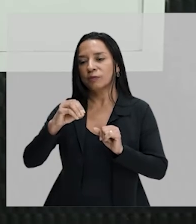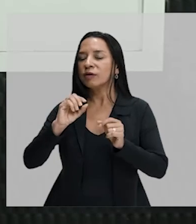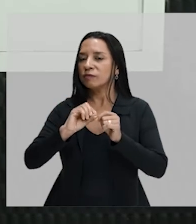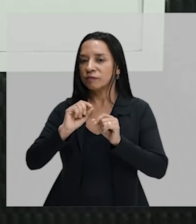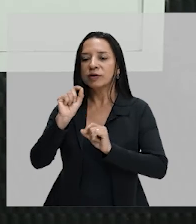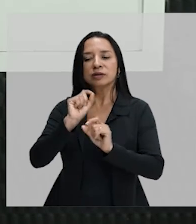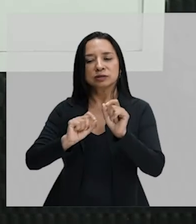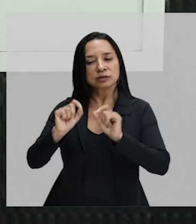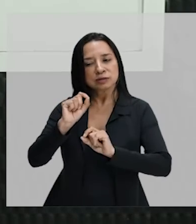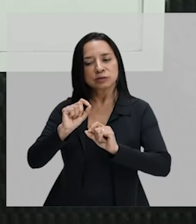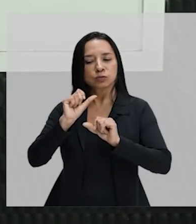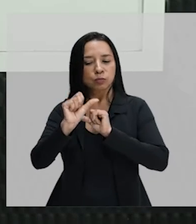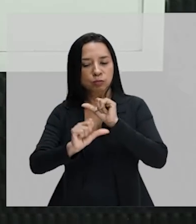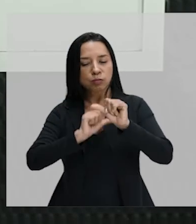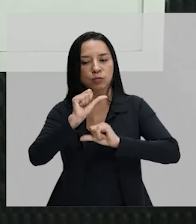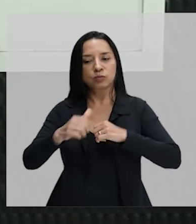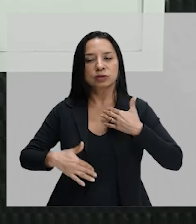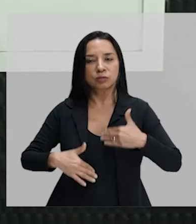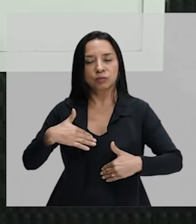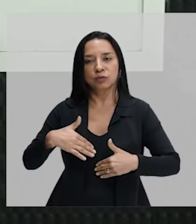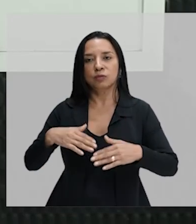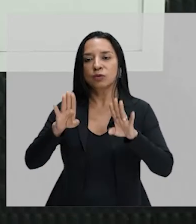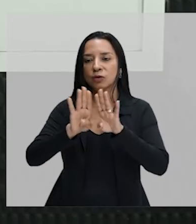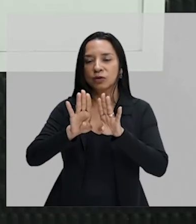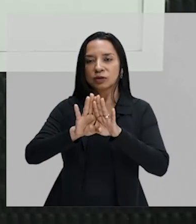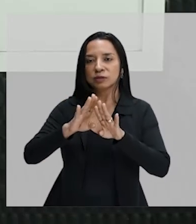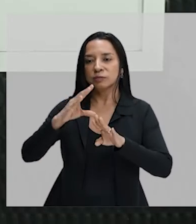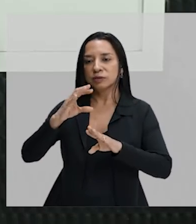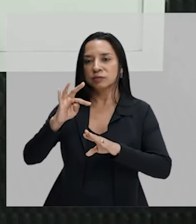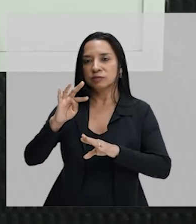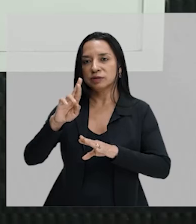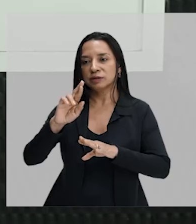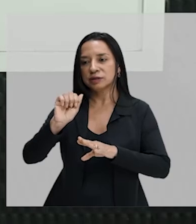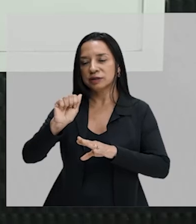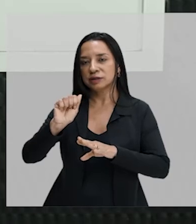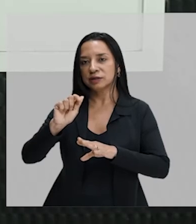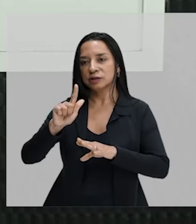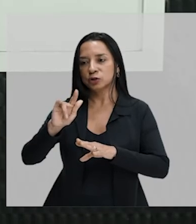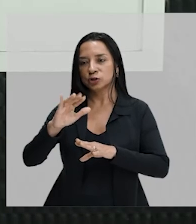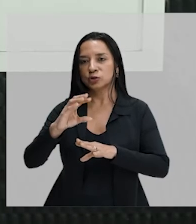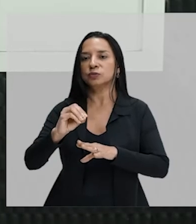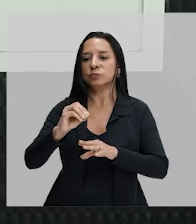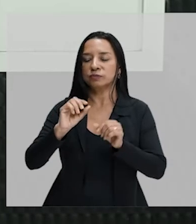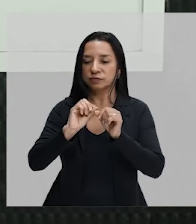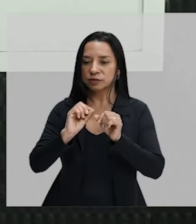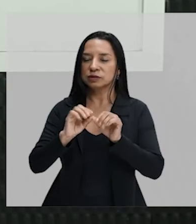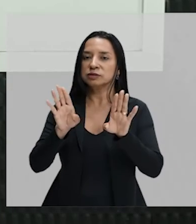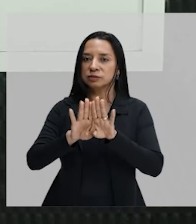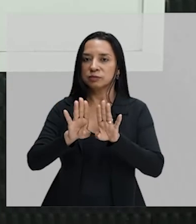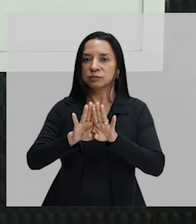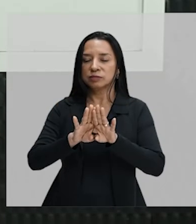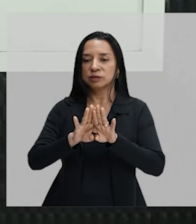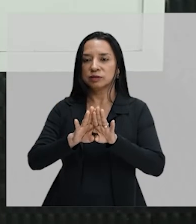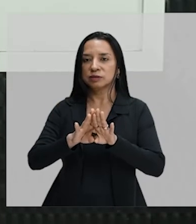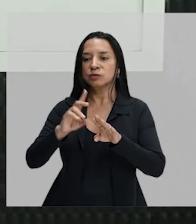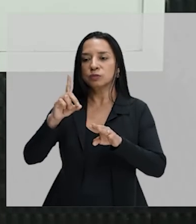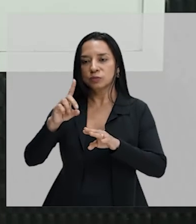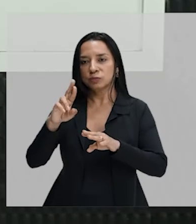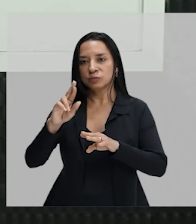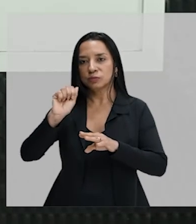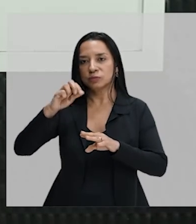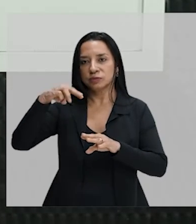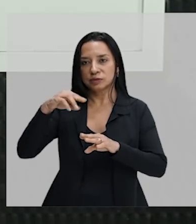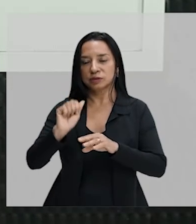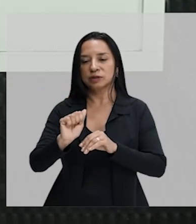faz. Tá? Enquanto drama, né, a gente sabe muito bem que isso mexe com a gente. Então a obra de arte ela